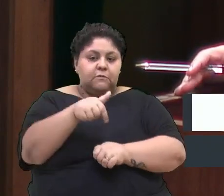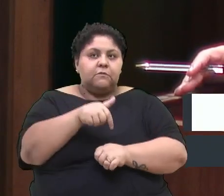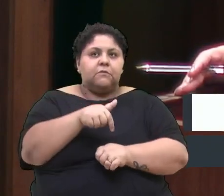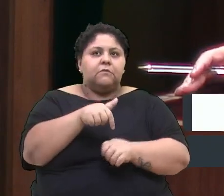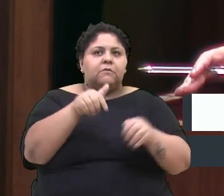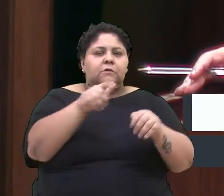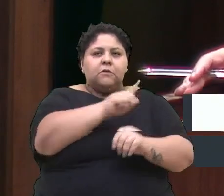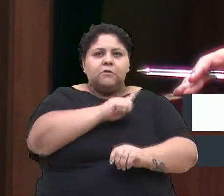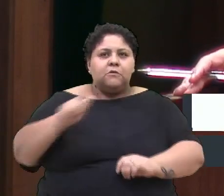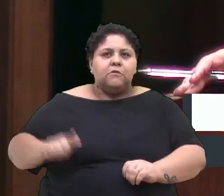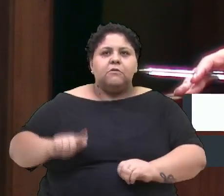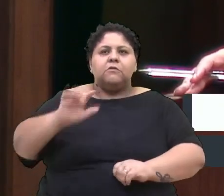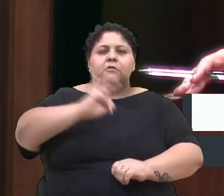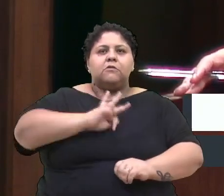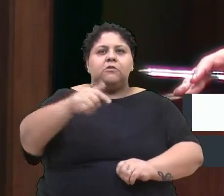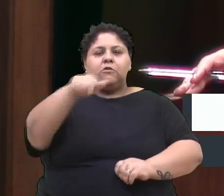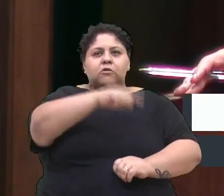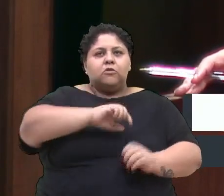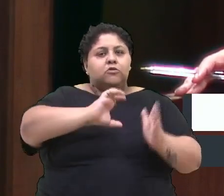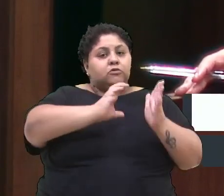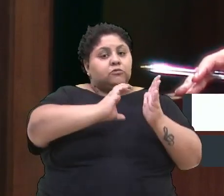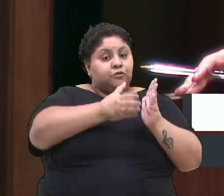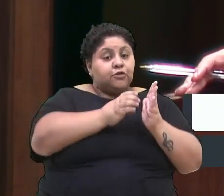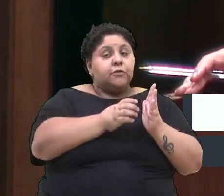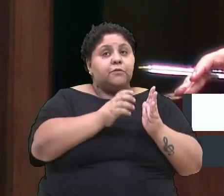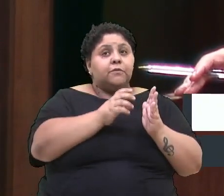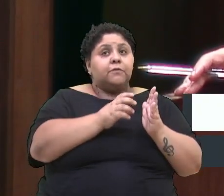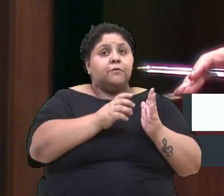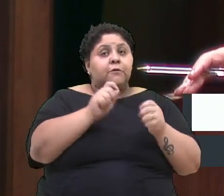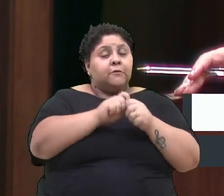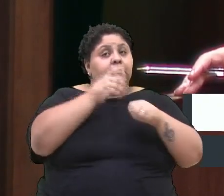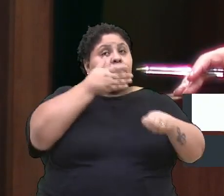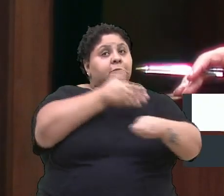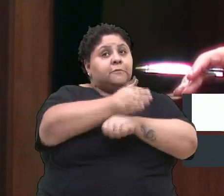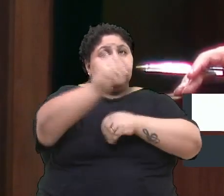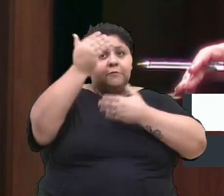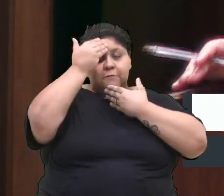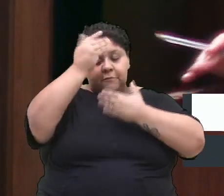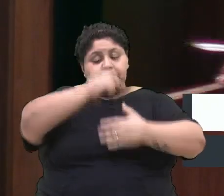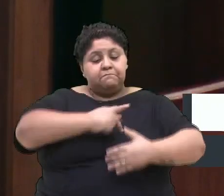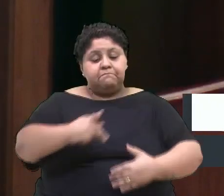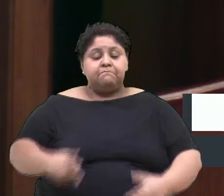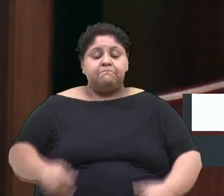federal, no qual o nosso partido, o PSB, faz parte. Muito obrigado, senhor presidente.